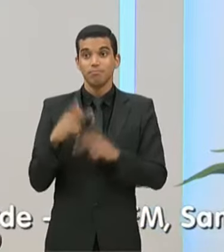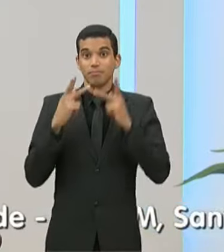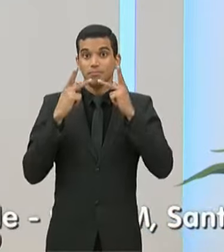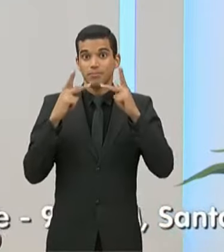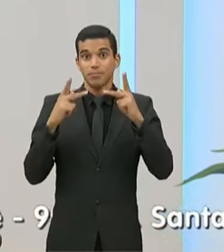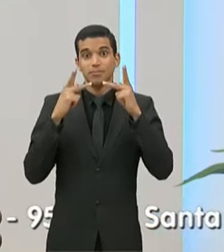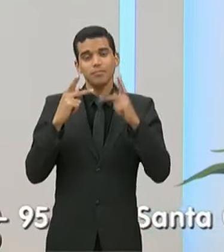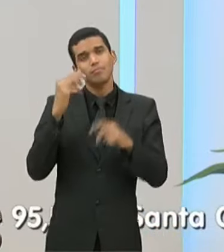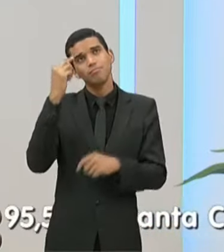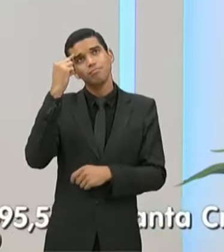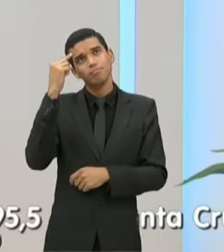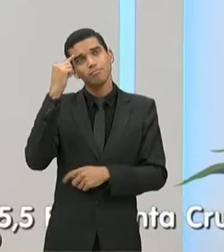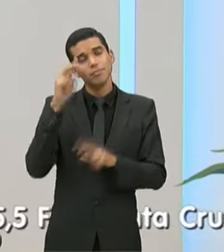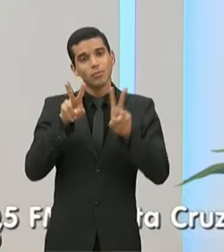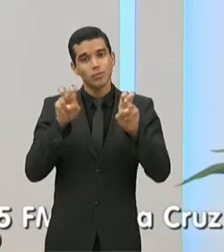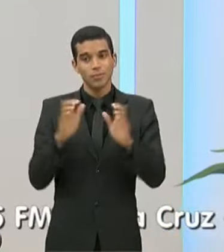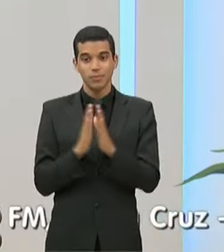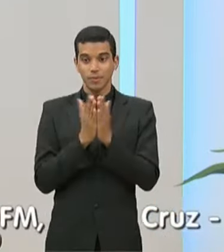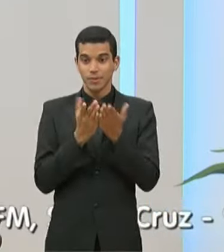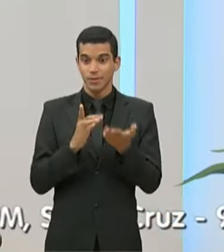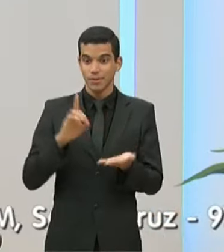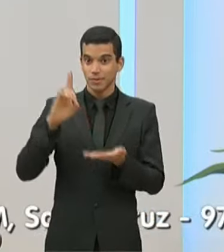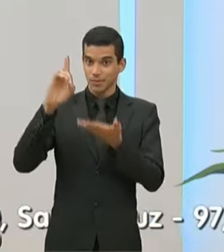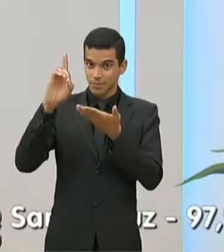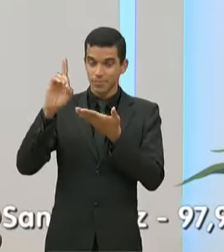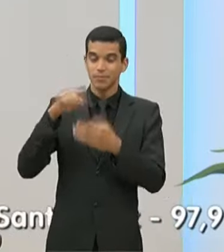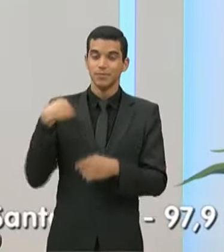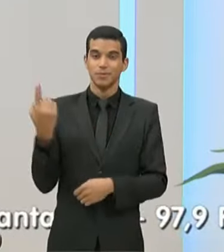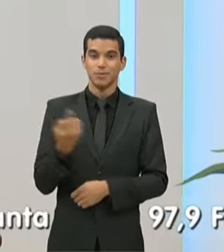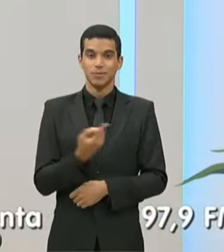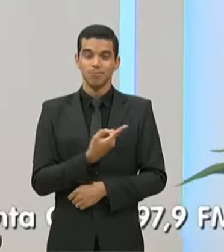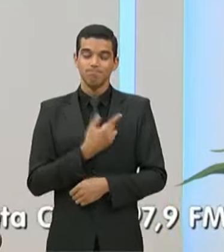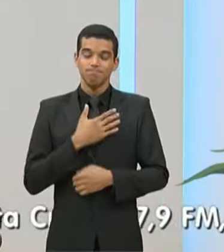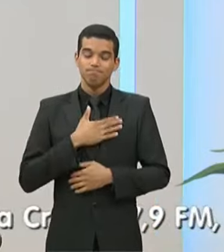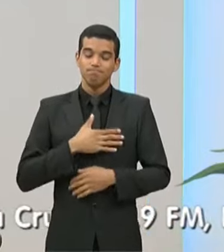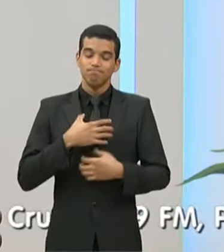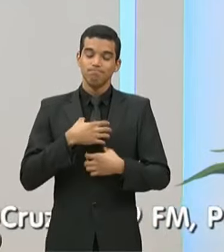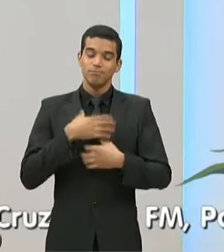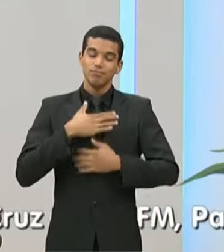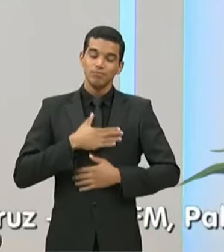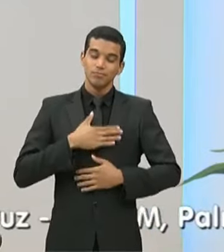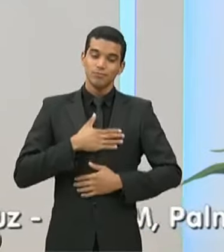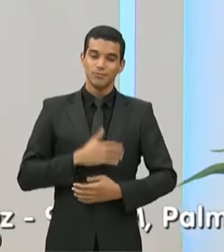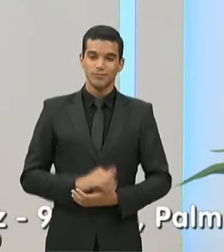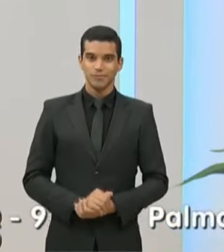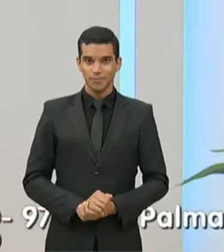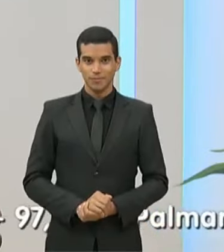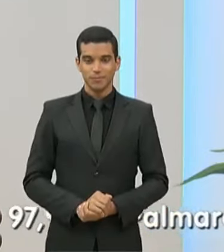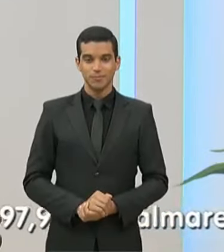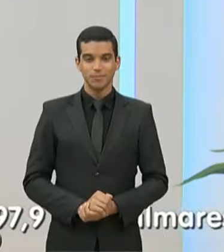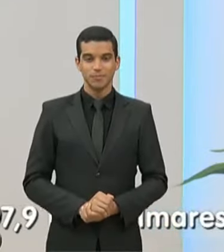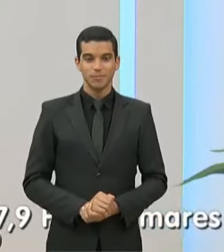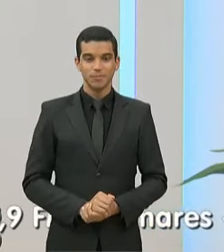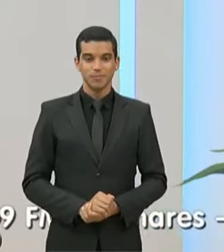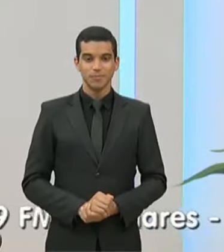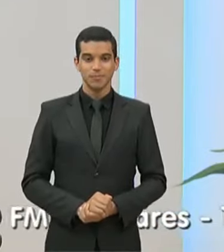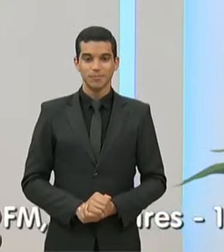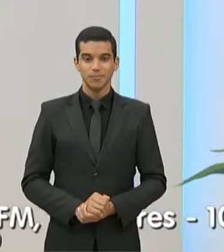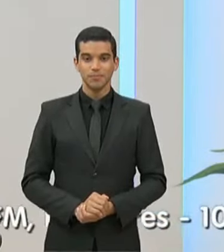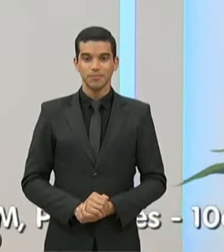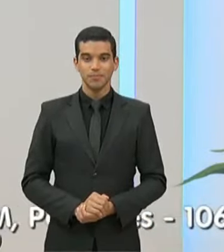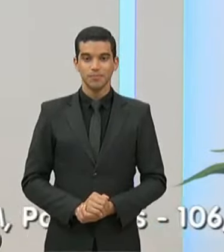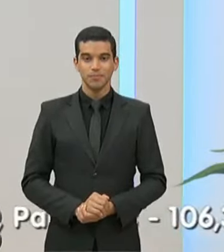ministrando, né, uma reflexão da palavra de Deus para nosso deleite espiritual. Queridos, e